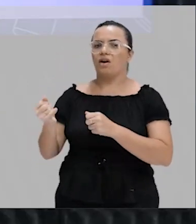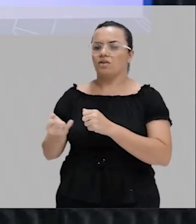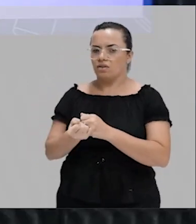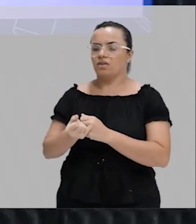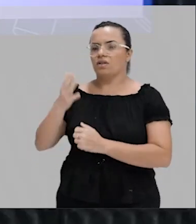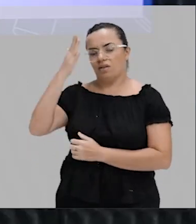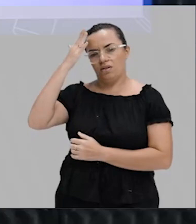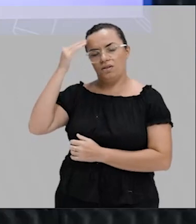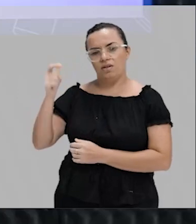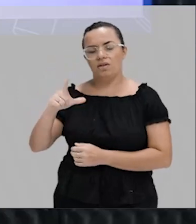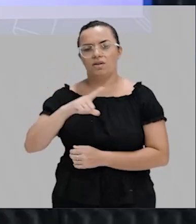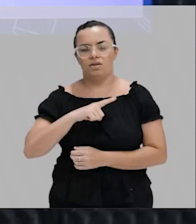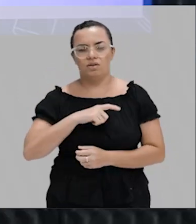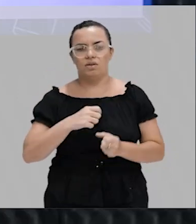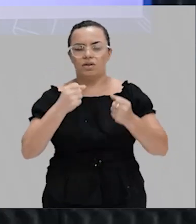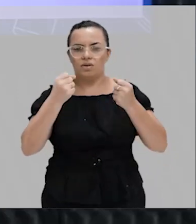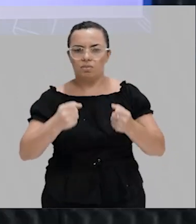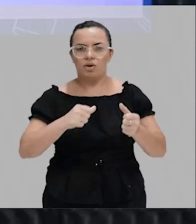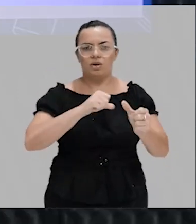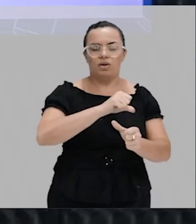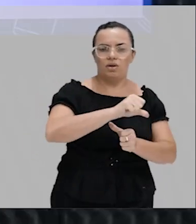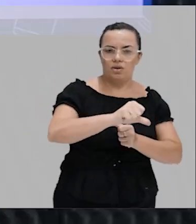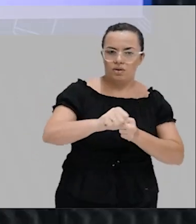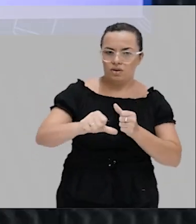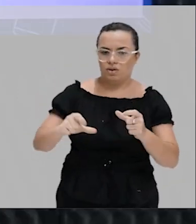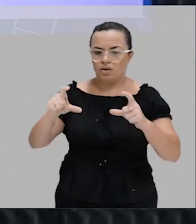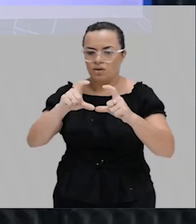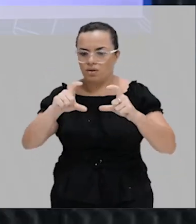saber que as palavras elas podem ter uma alteração na sua